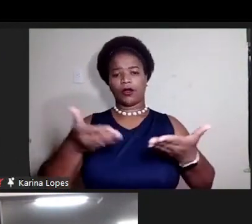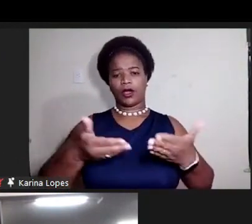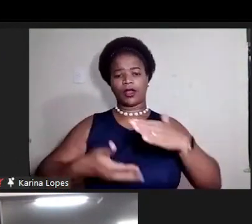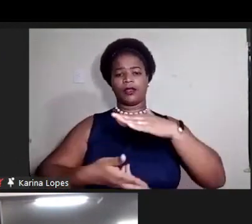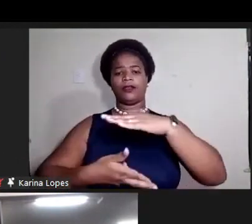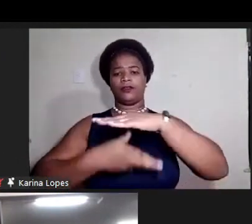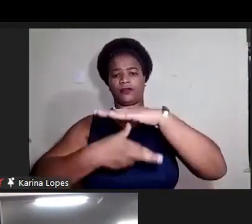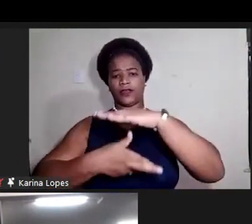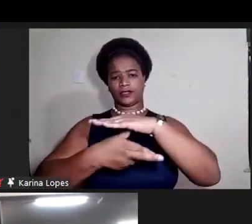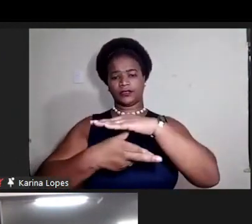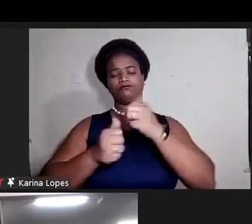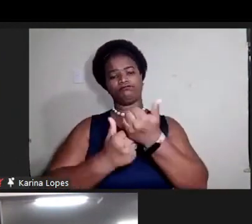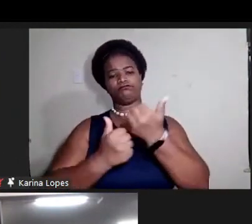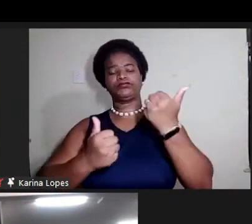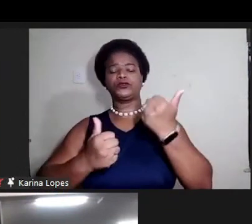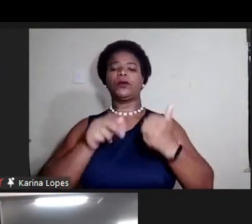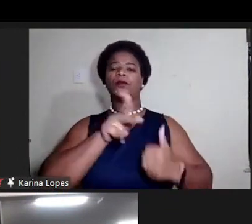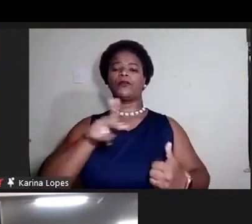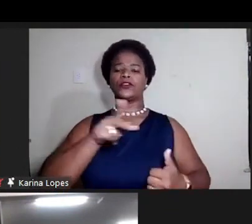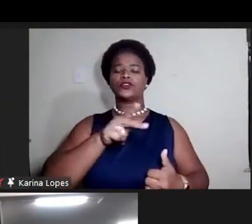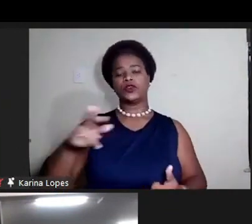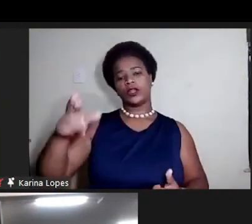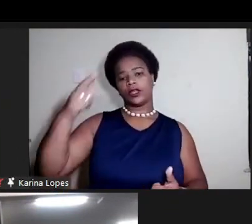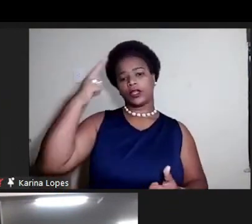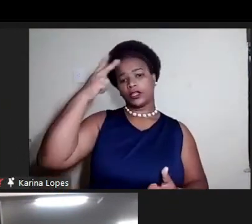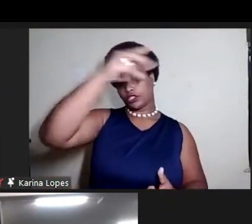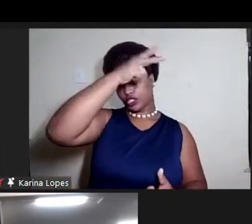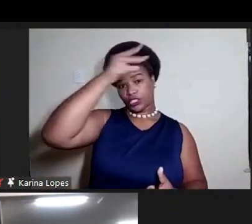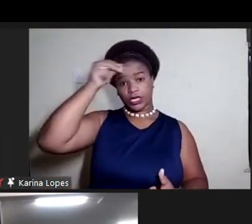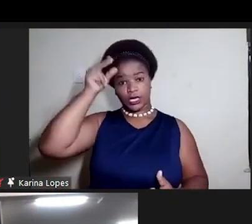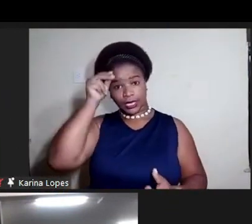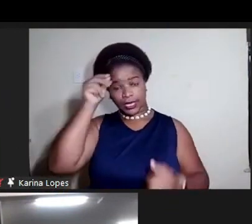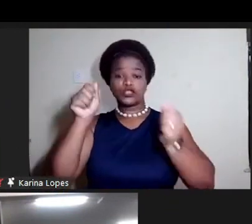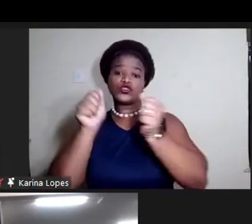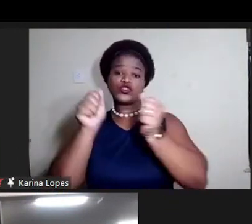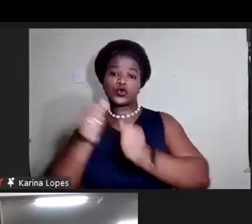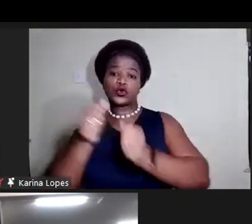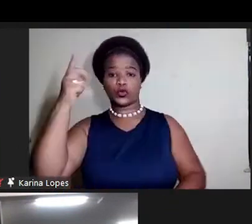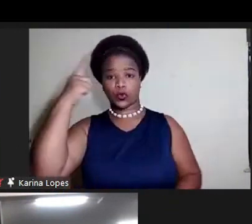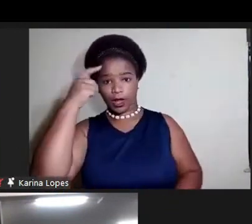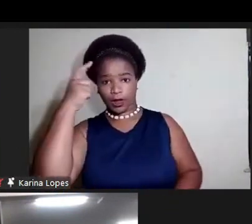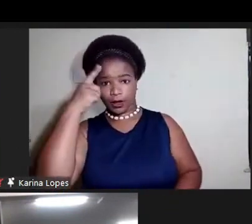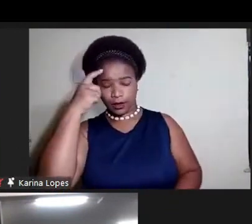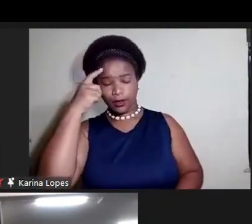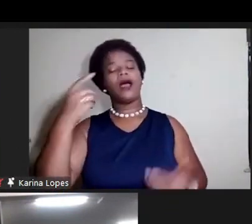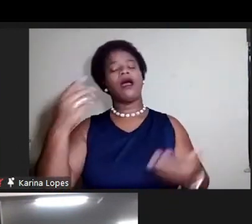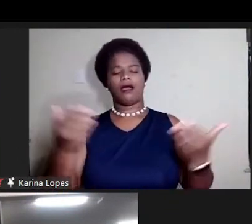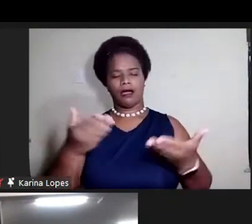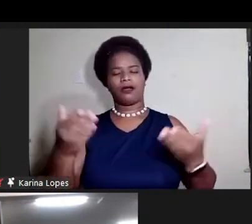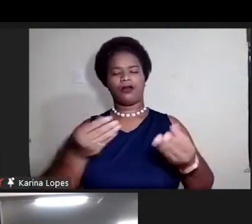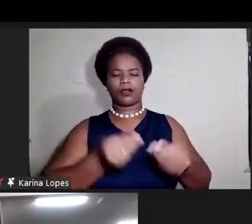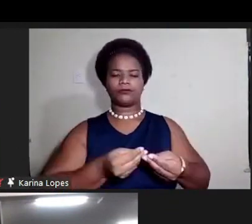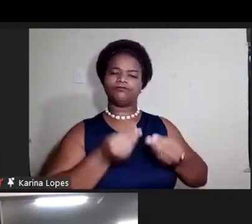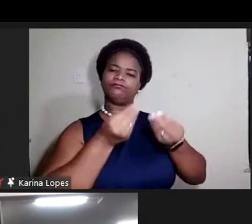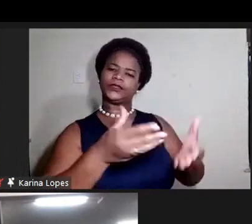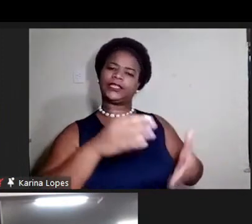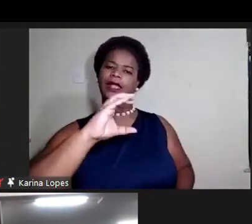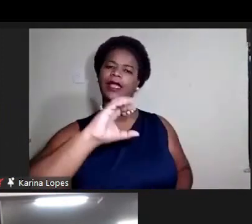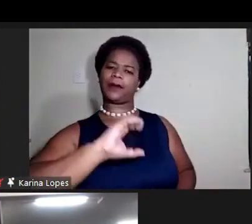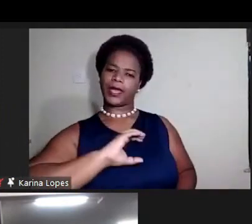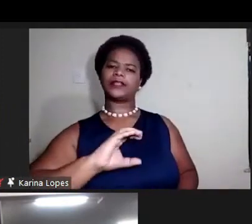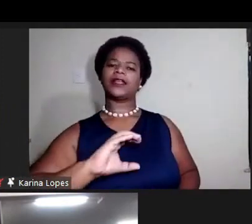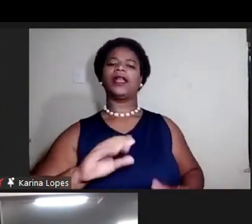Silva, para, junto ao magnífico reitor, acompanharem a entrega simbólica das medalhas aos agraciados